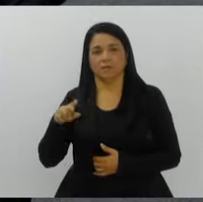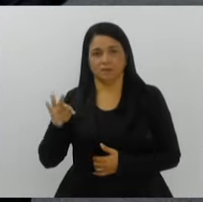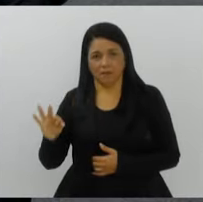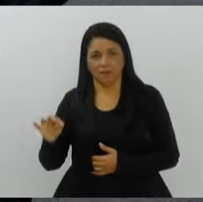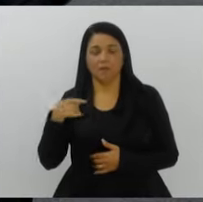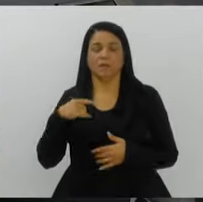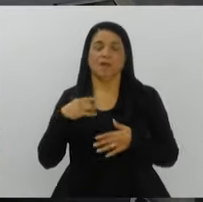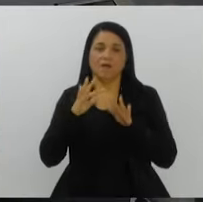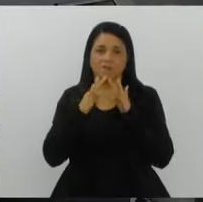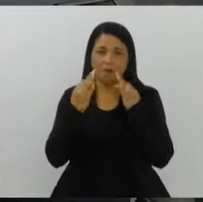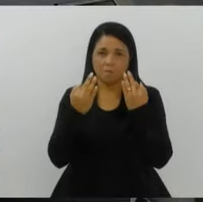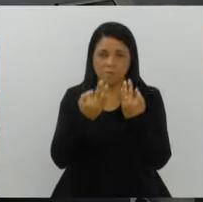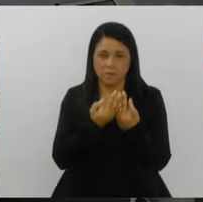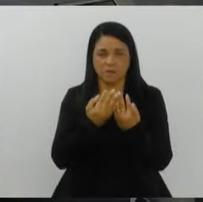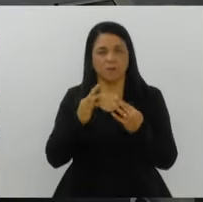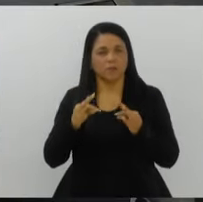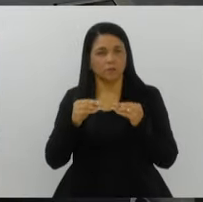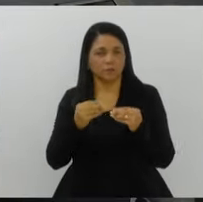Muito obrigada.